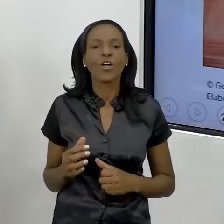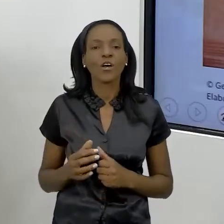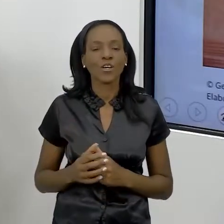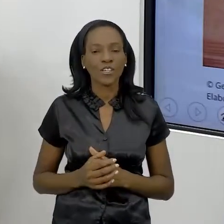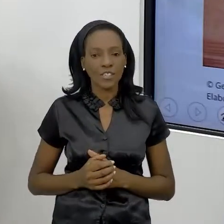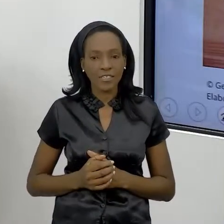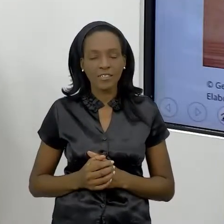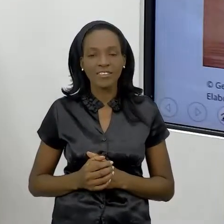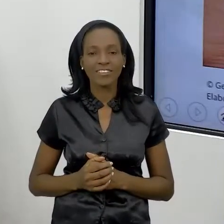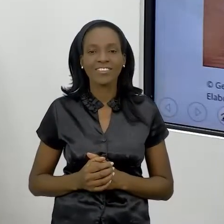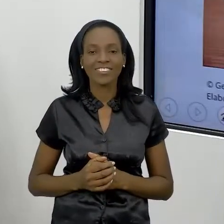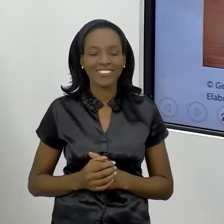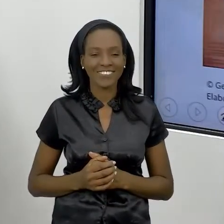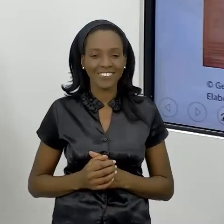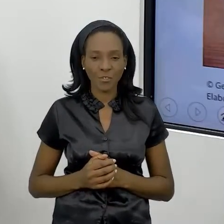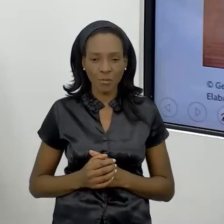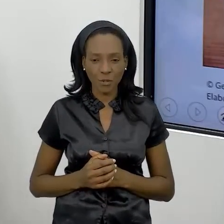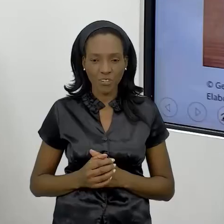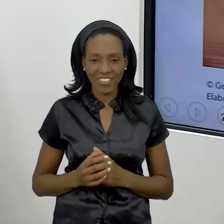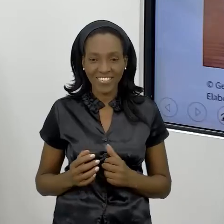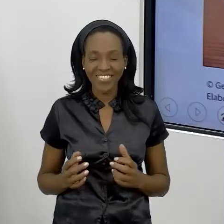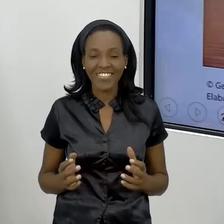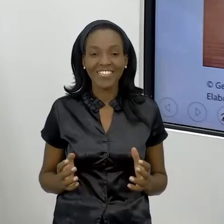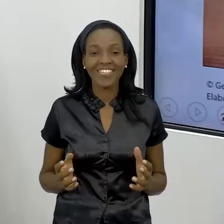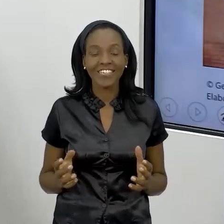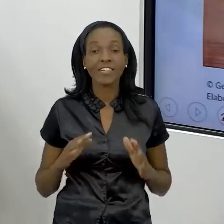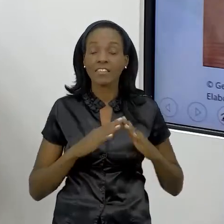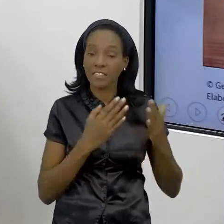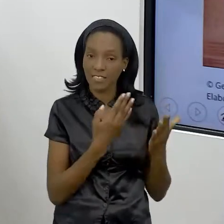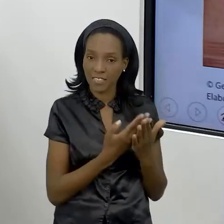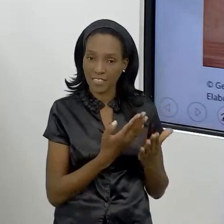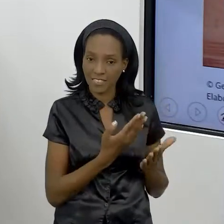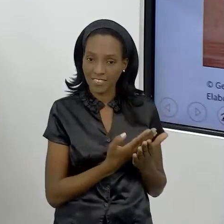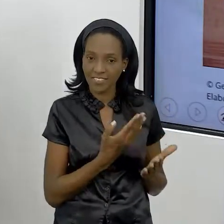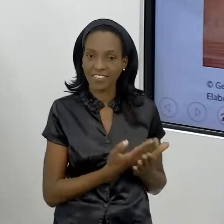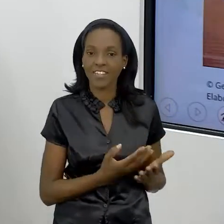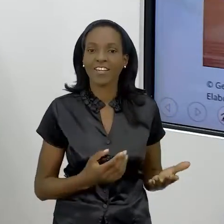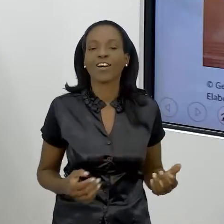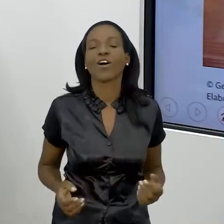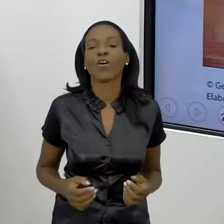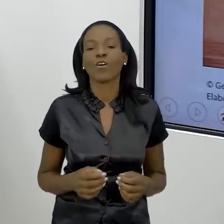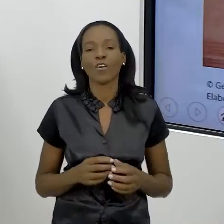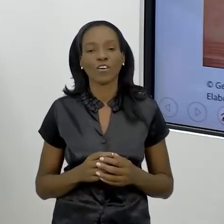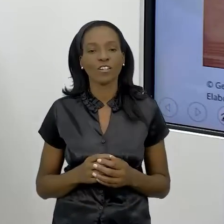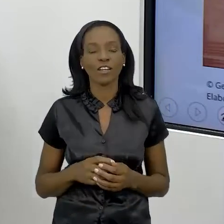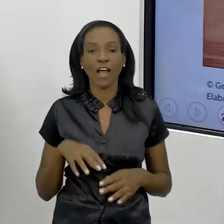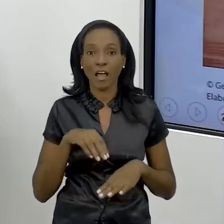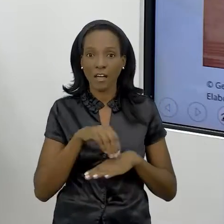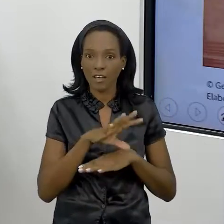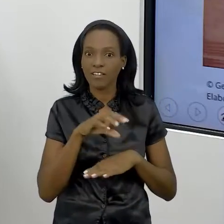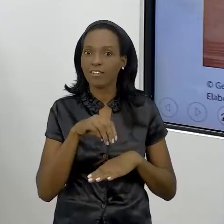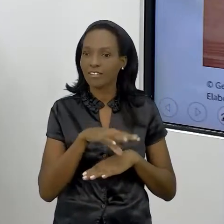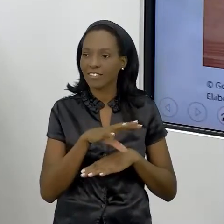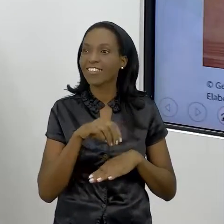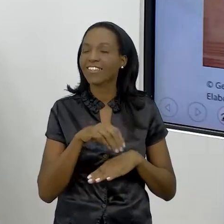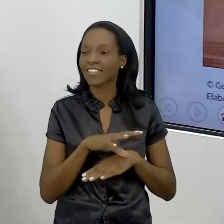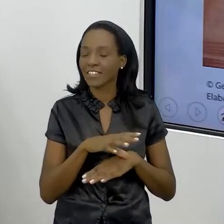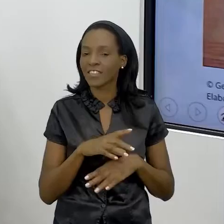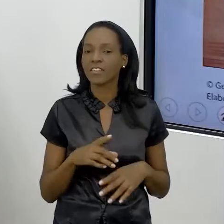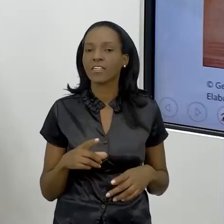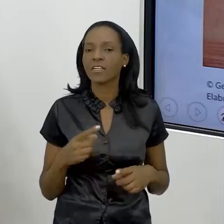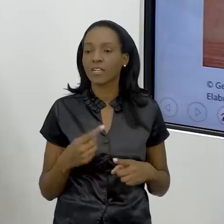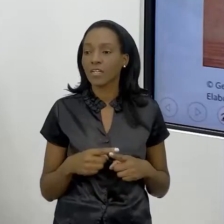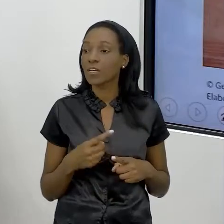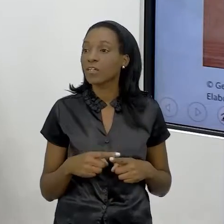de literatura. E aí eu lembro que quando eu via na escola... eu tô dando essa dica também pra vocês, porque é uma